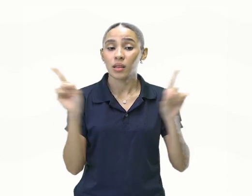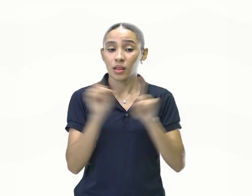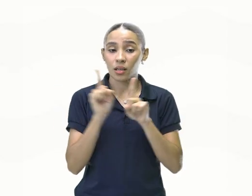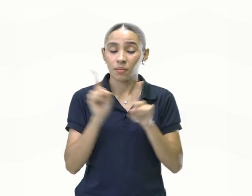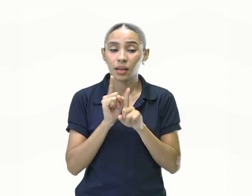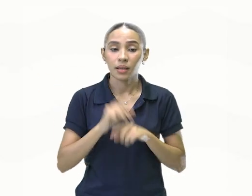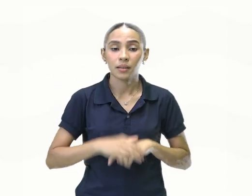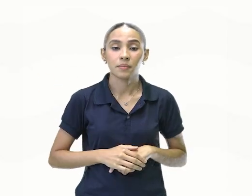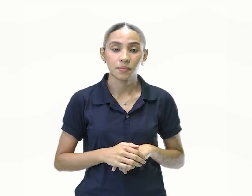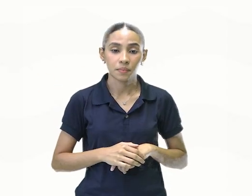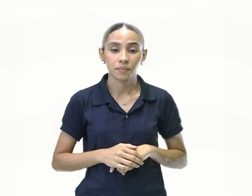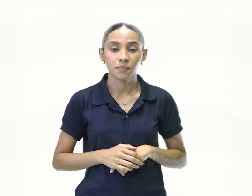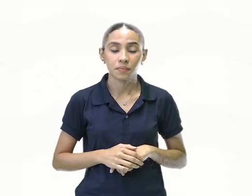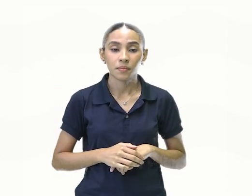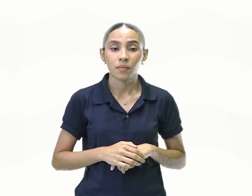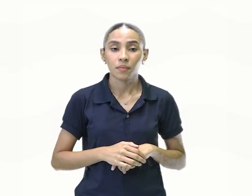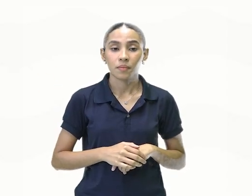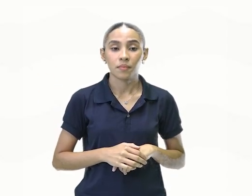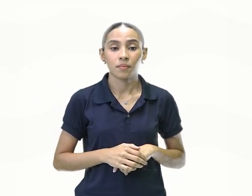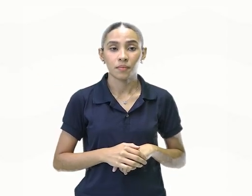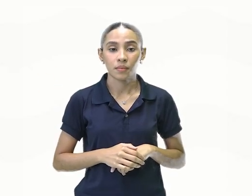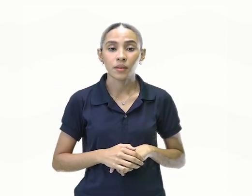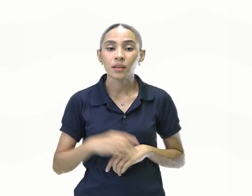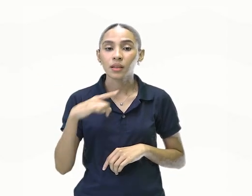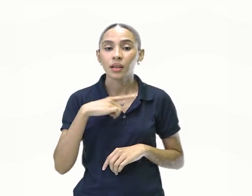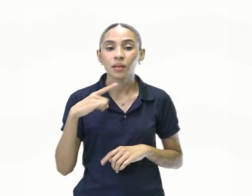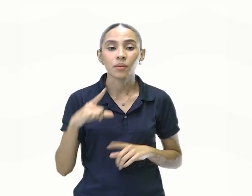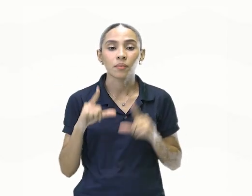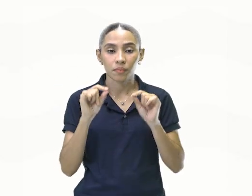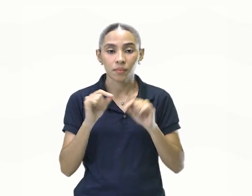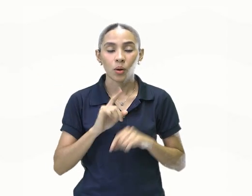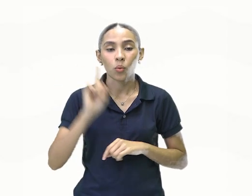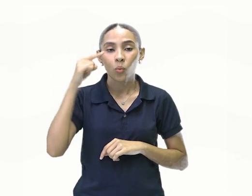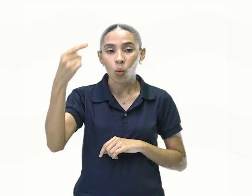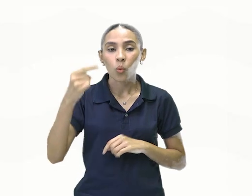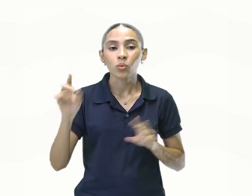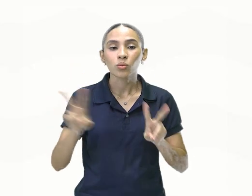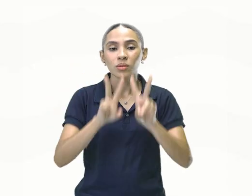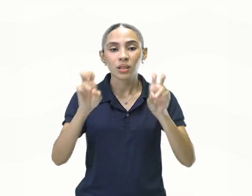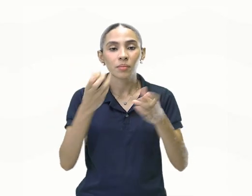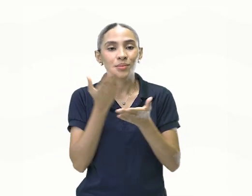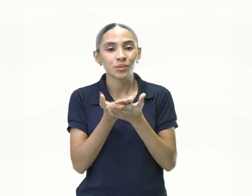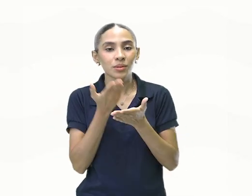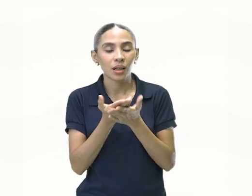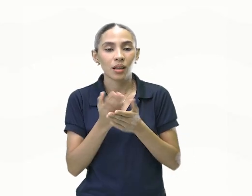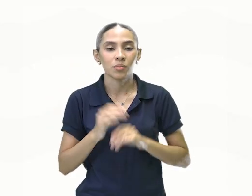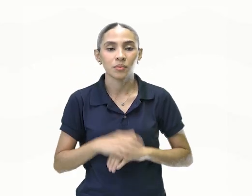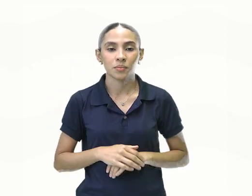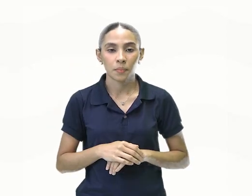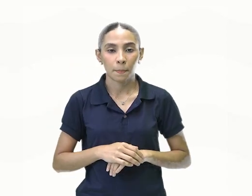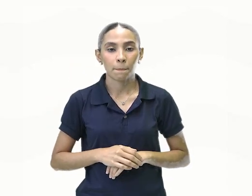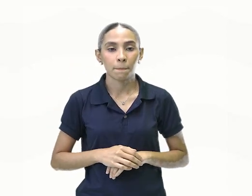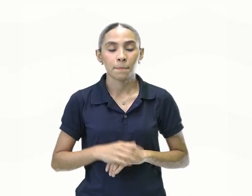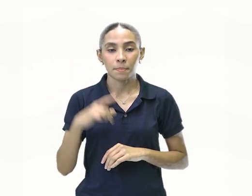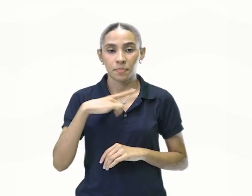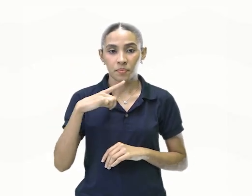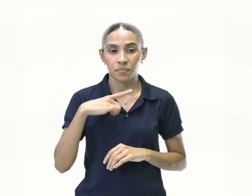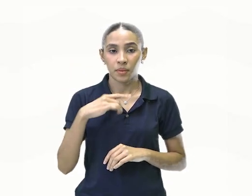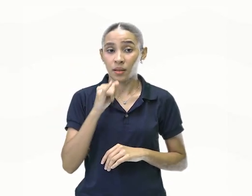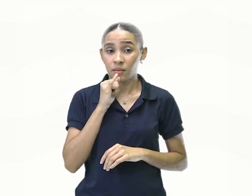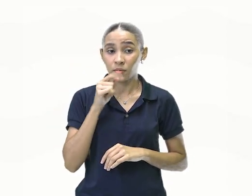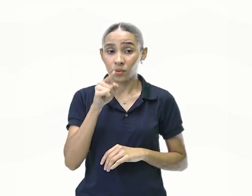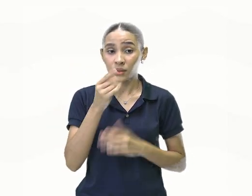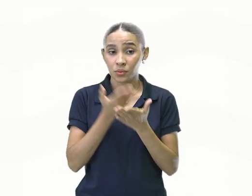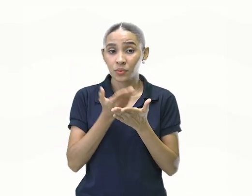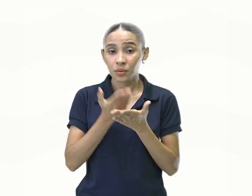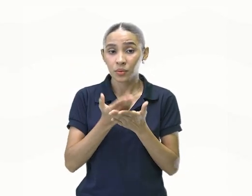E quando se fala aí desse exemplo, temos um outro assunto estudado aí, que envolve,